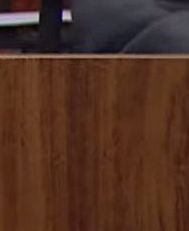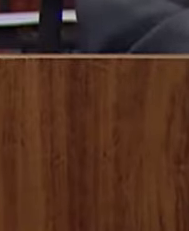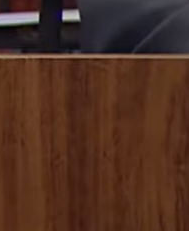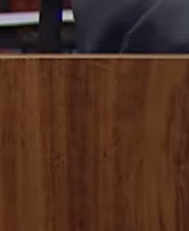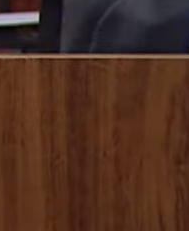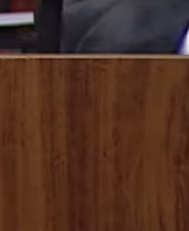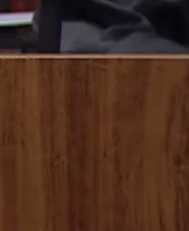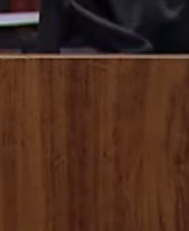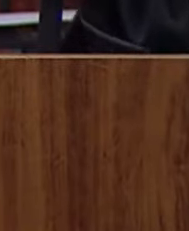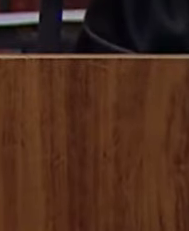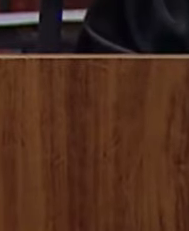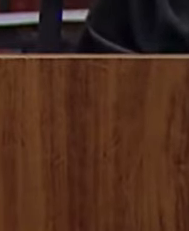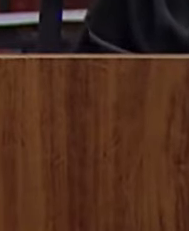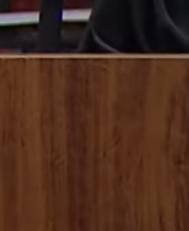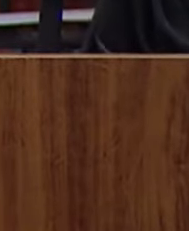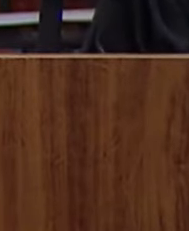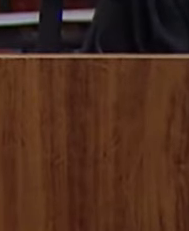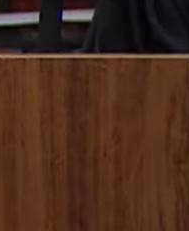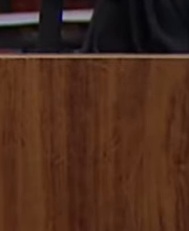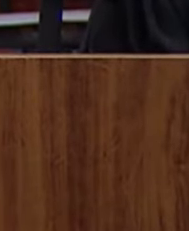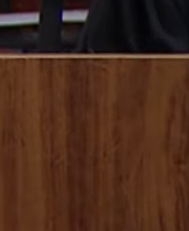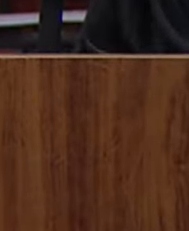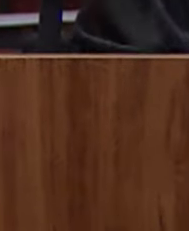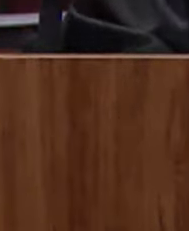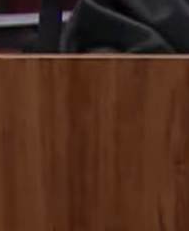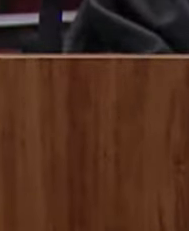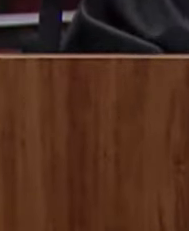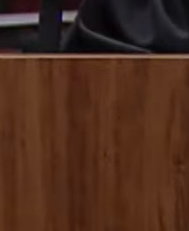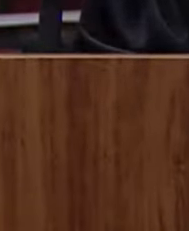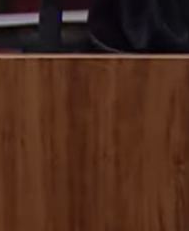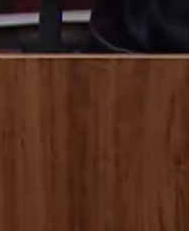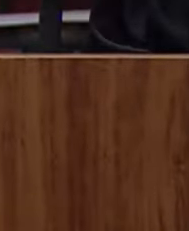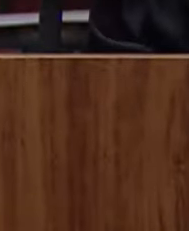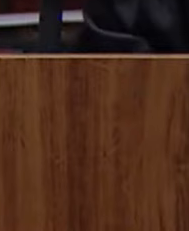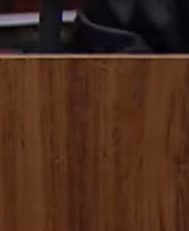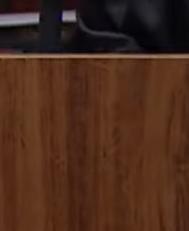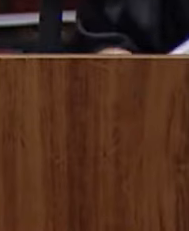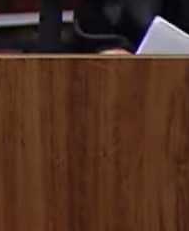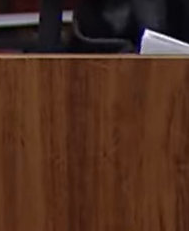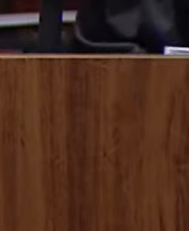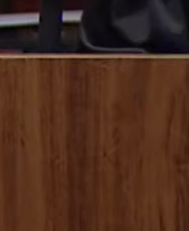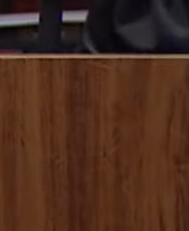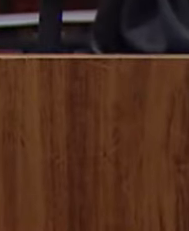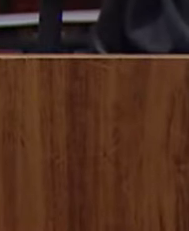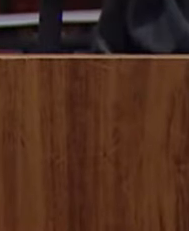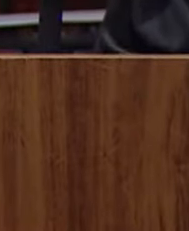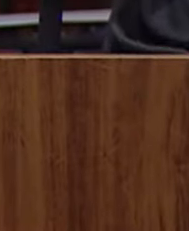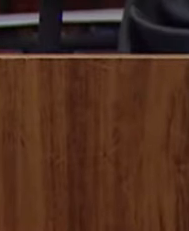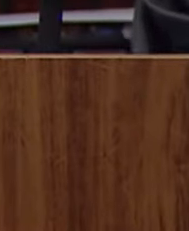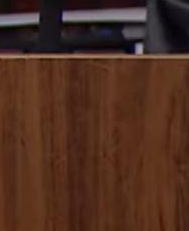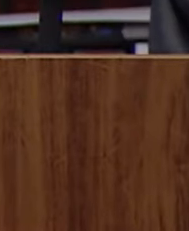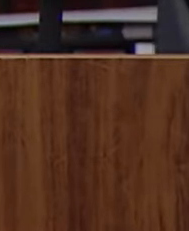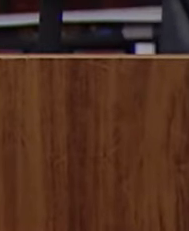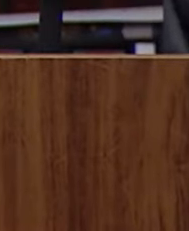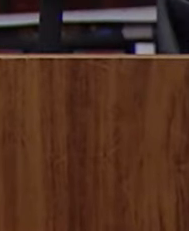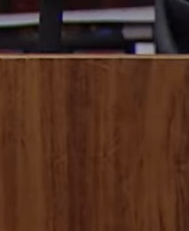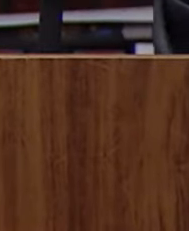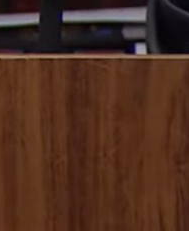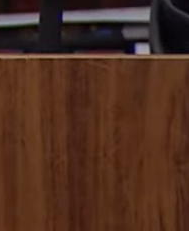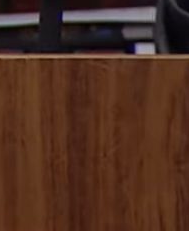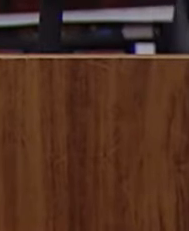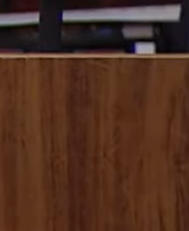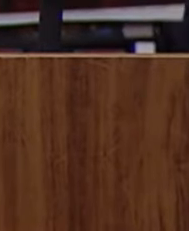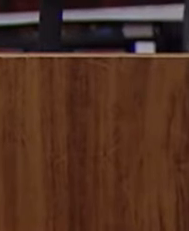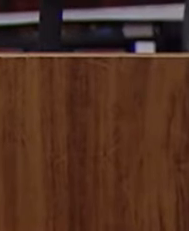ministro Floriano, negou provimento ao agravo interno, no que foi acompanhado pela ministra Edilene Lobo e pelo ministro Gilmar